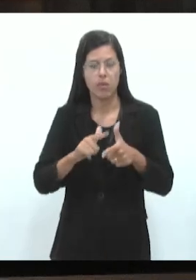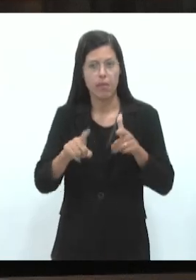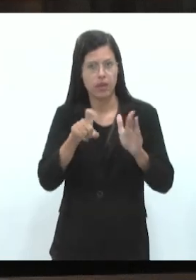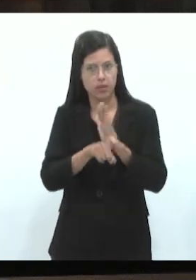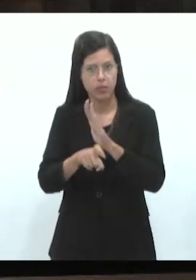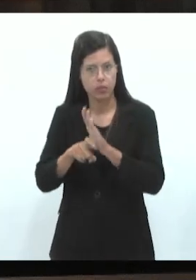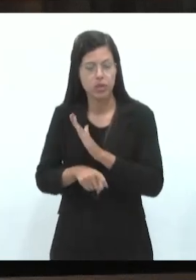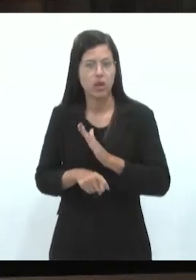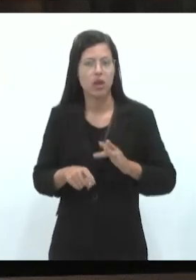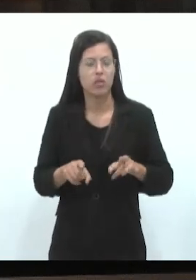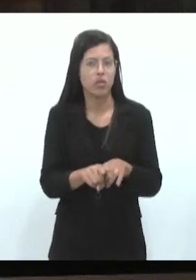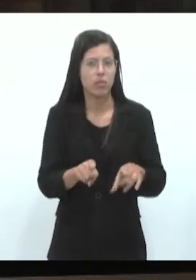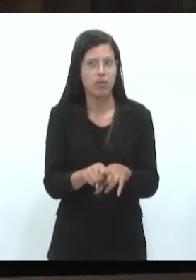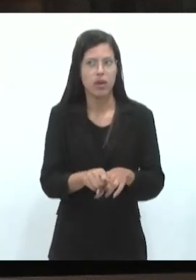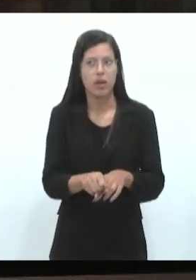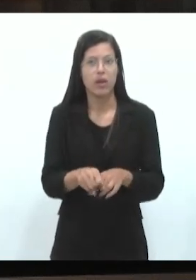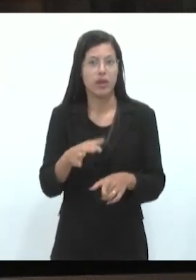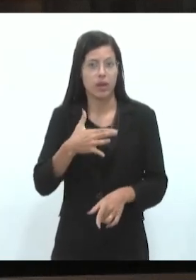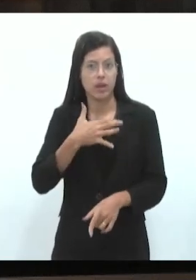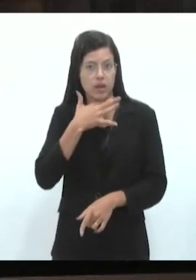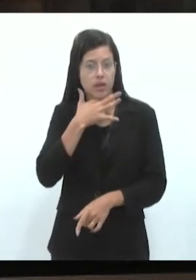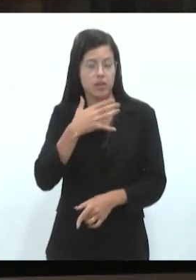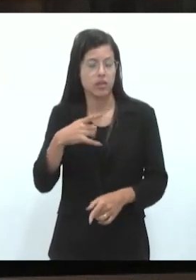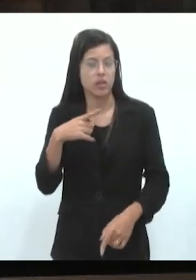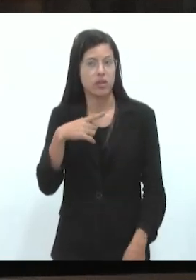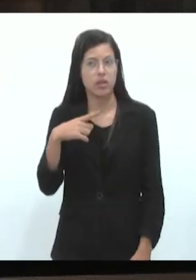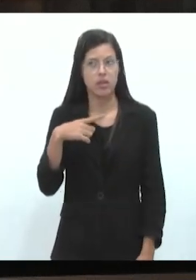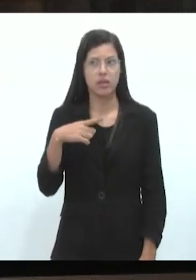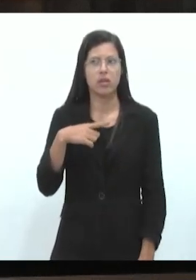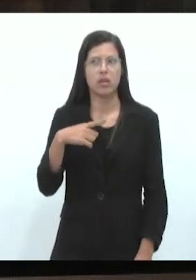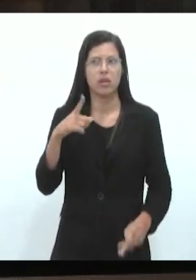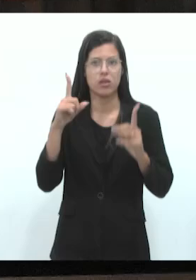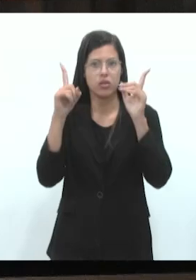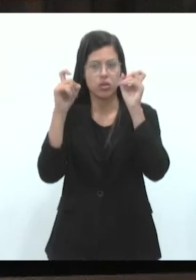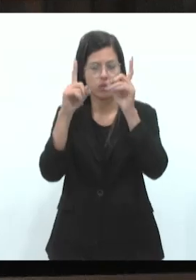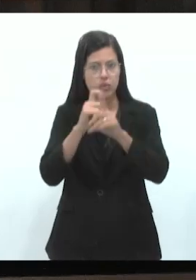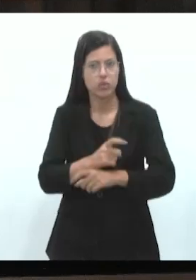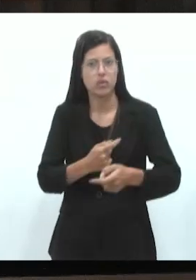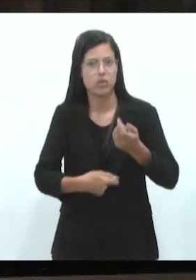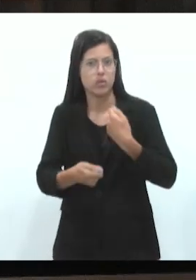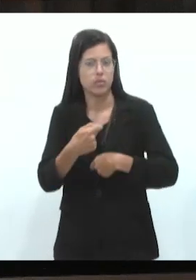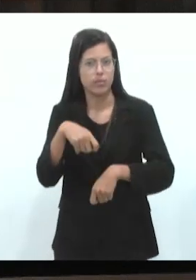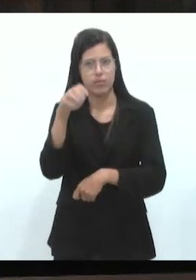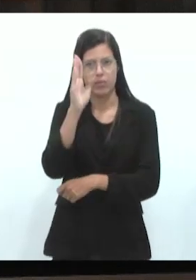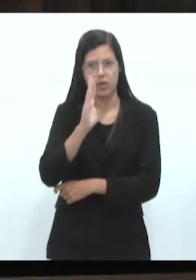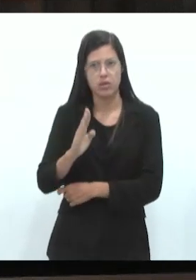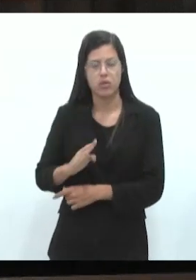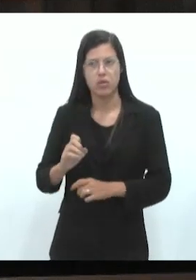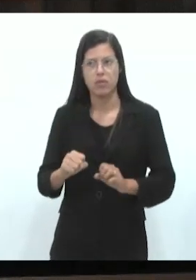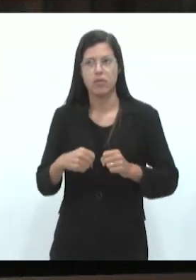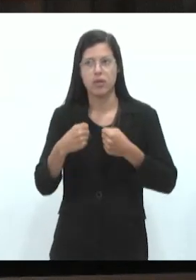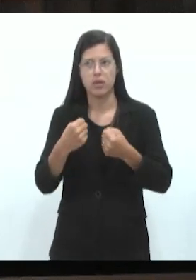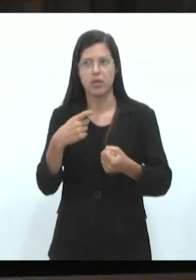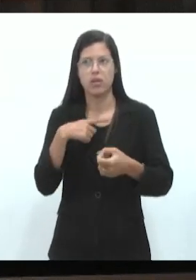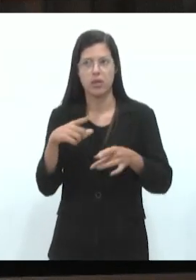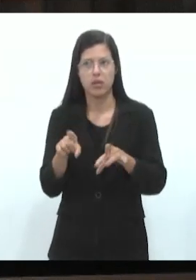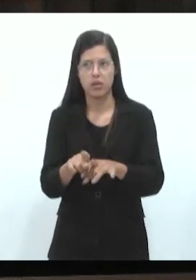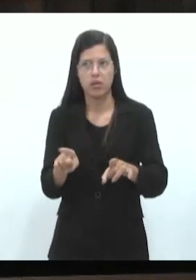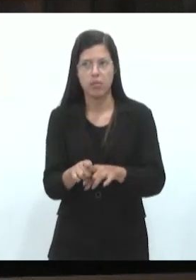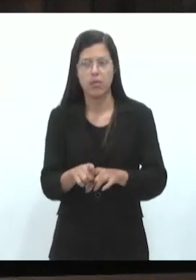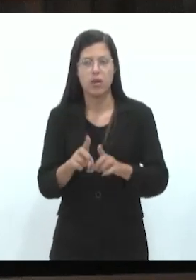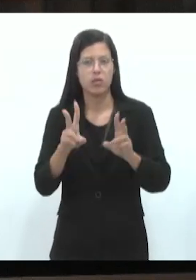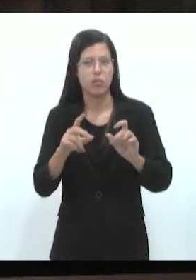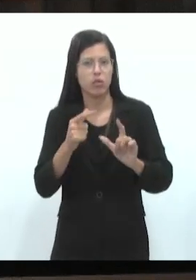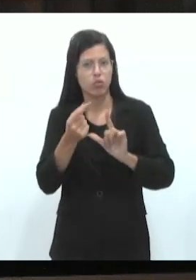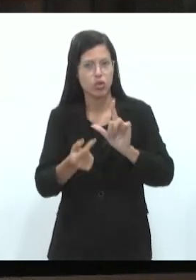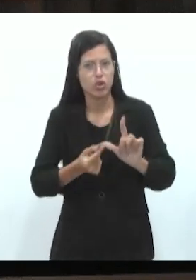além da crise que a gente está mergulhado, e também das dificuldades econômicas que o Brasil enfrenta, tem também a questão da logística,